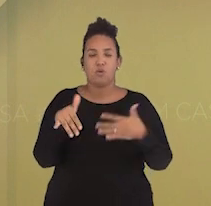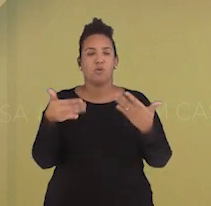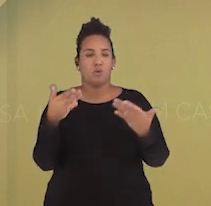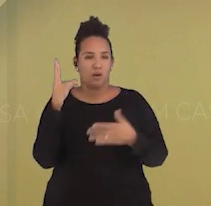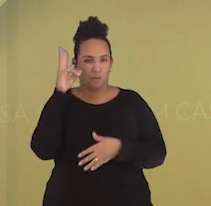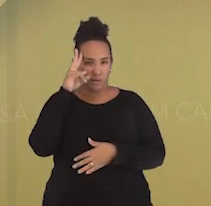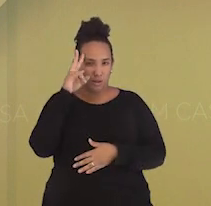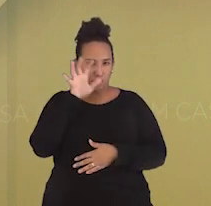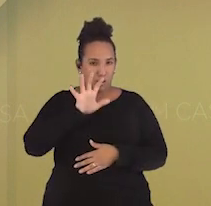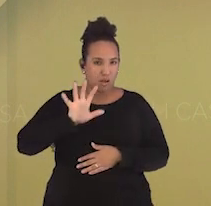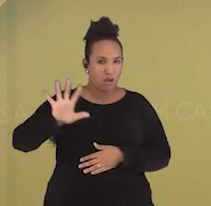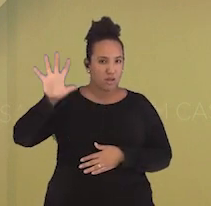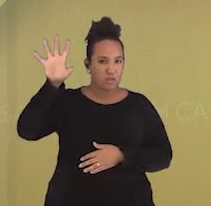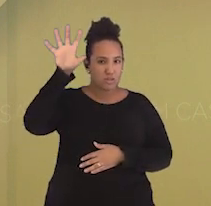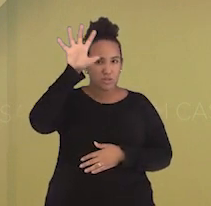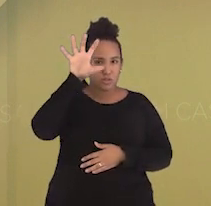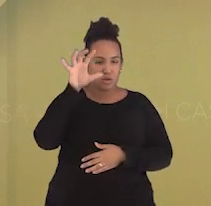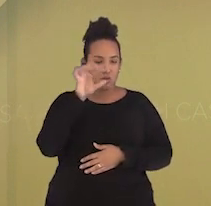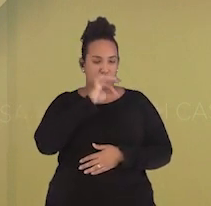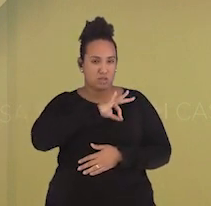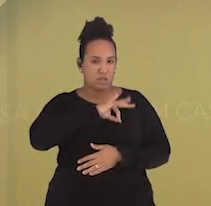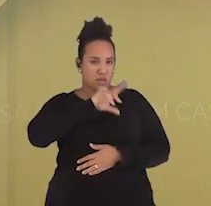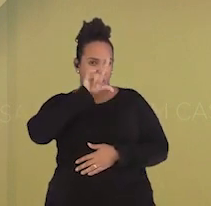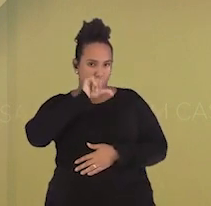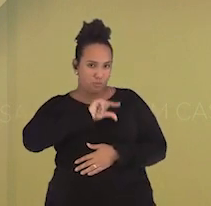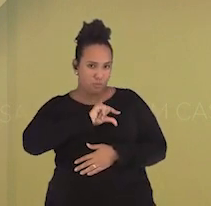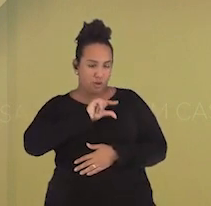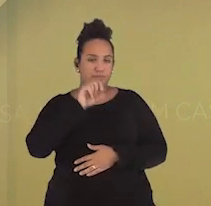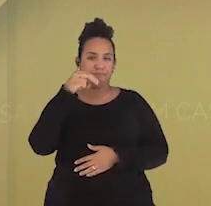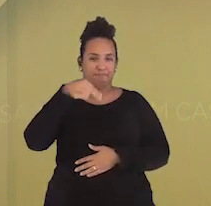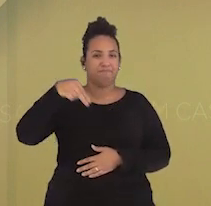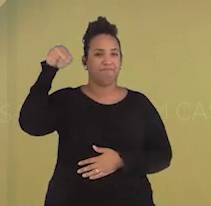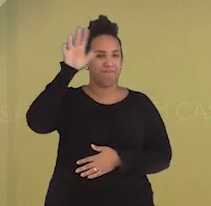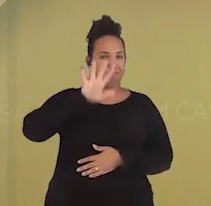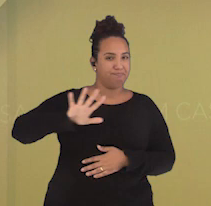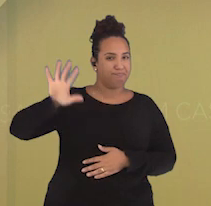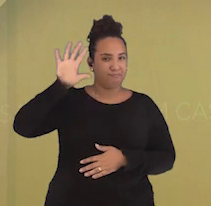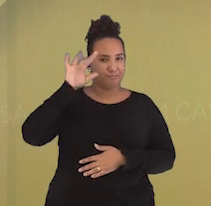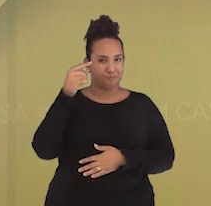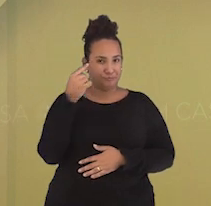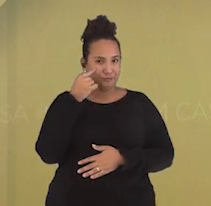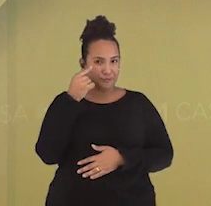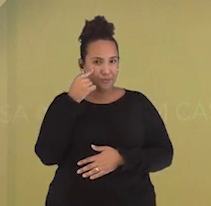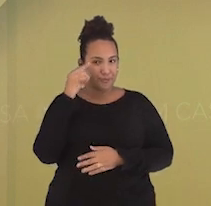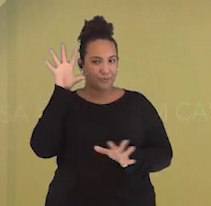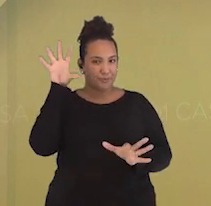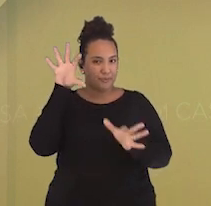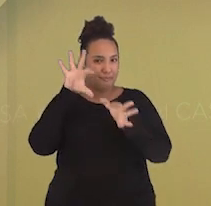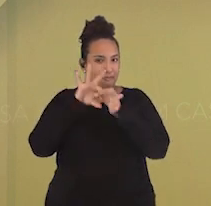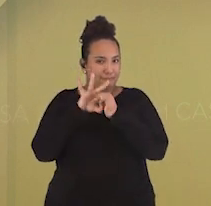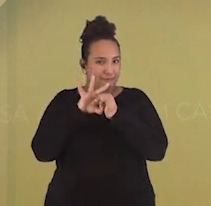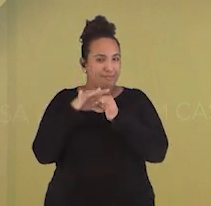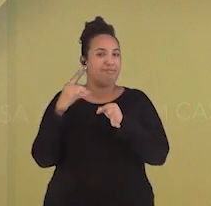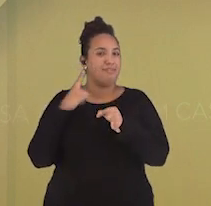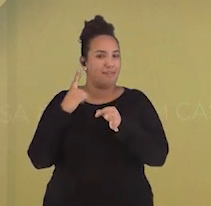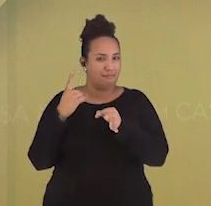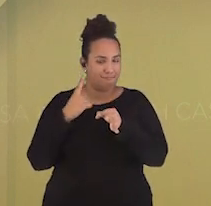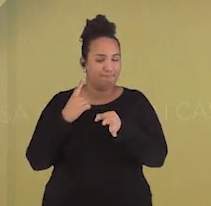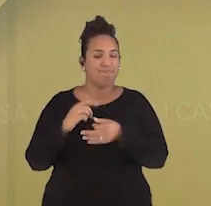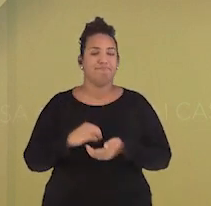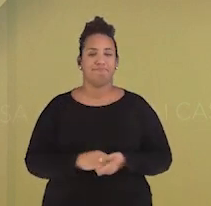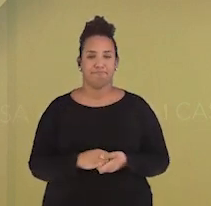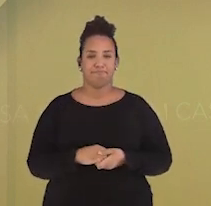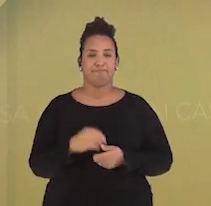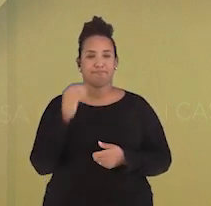renda? Nordeste, né? Conseguem entender? Percebem que há uma ligação? E